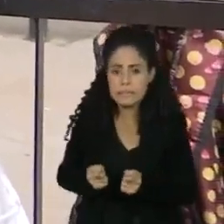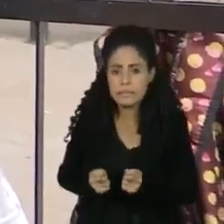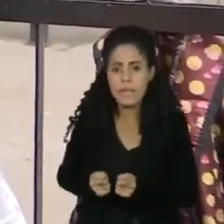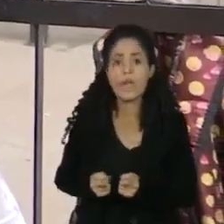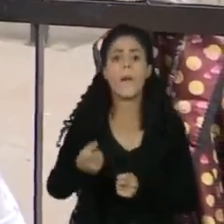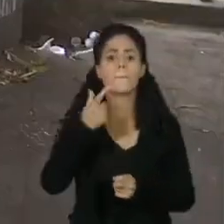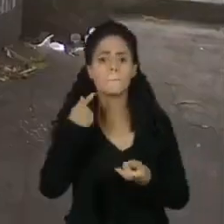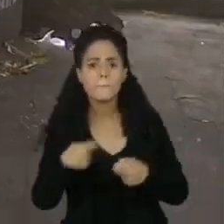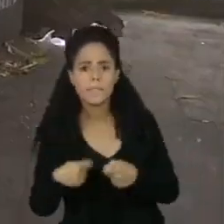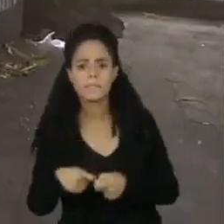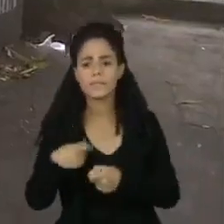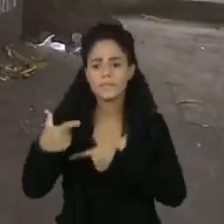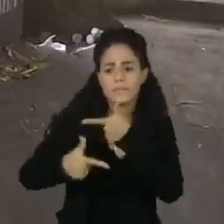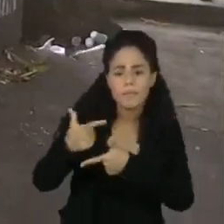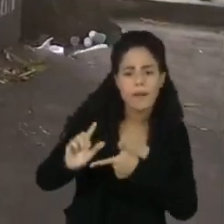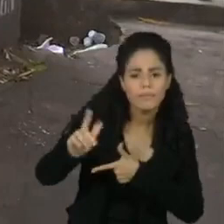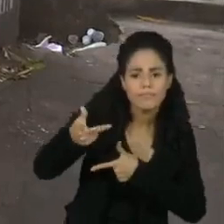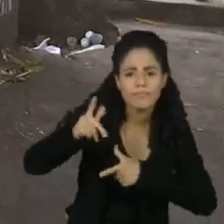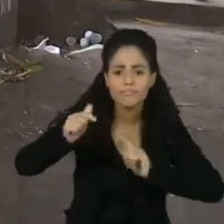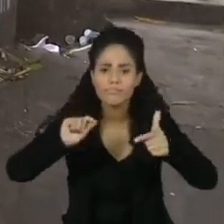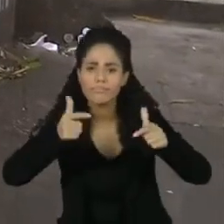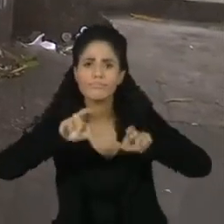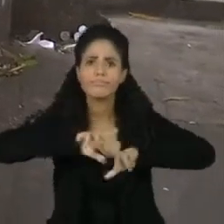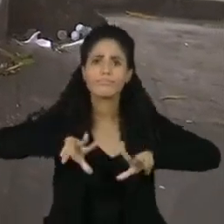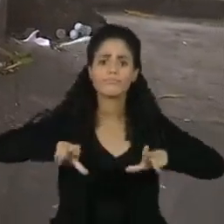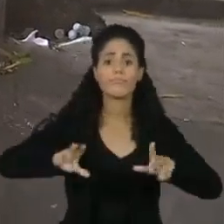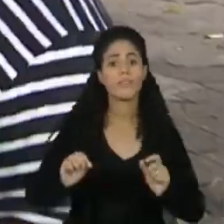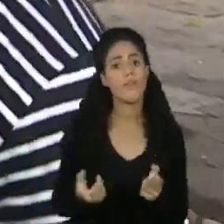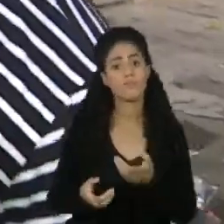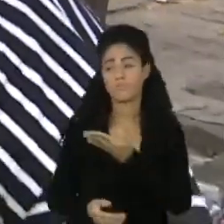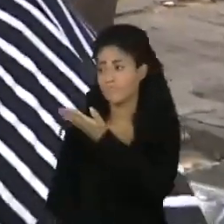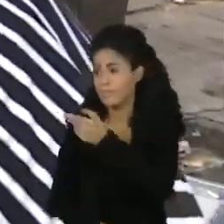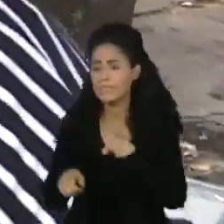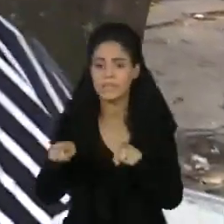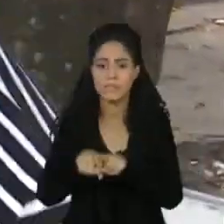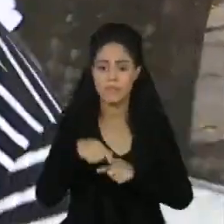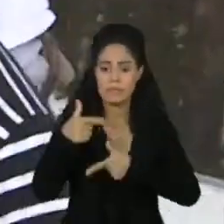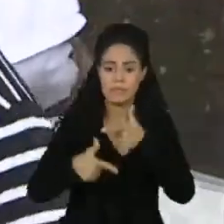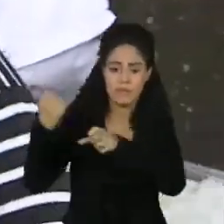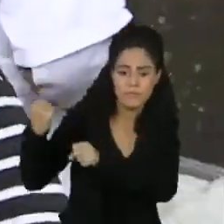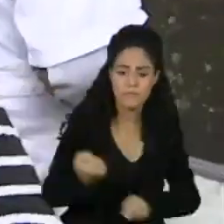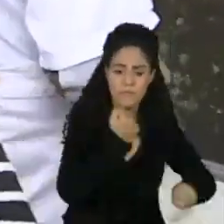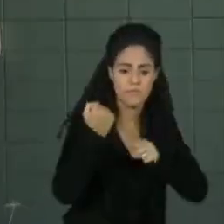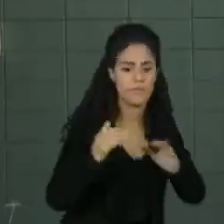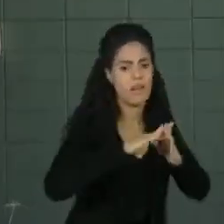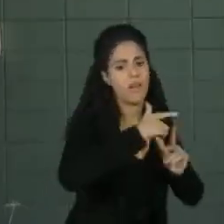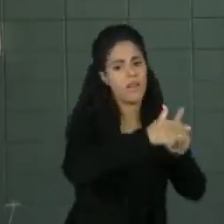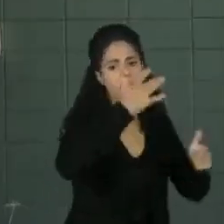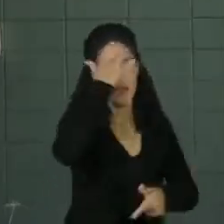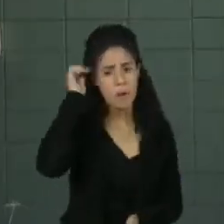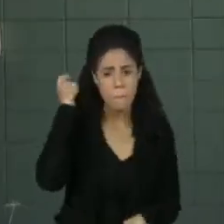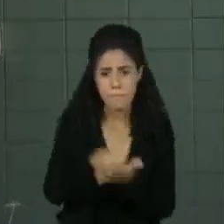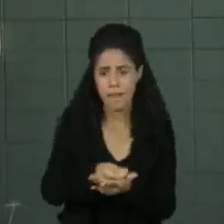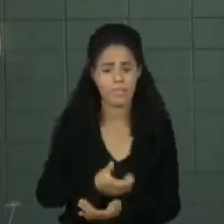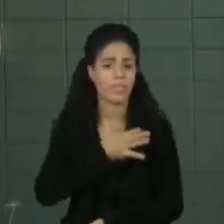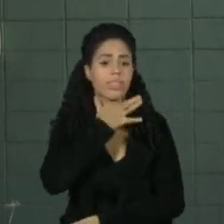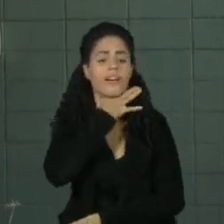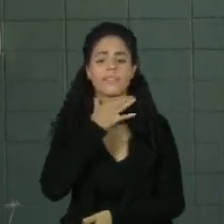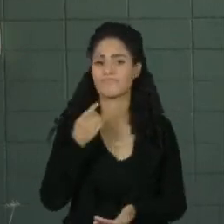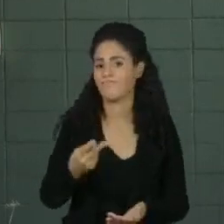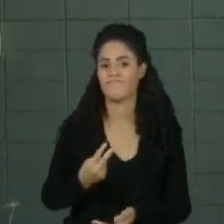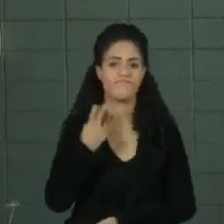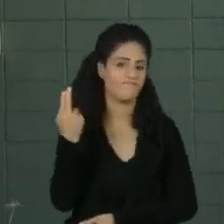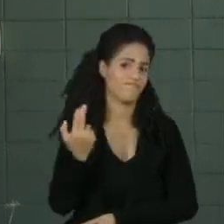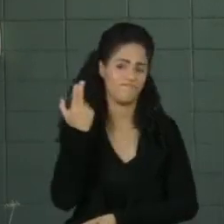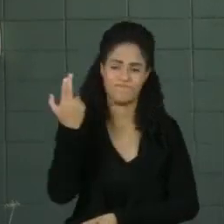fazer bico para ajudar. Ou a Aparecida, que é empregada doméstica. Pagar as contas que não dá nem para pagar direito. Agora, no governo Bolsonaro, pela